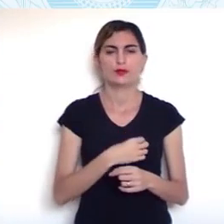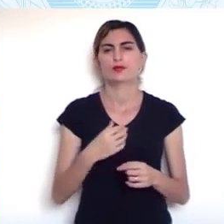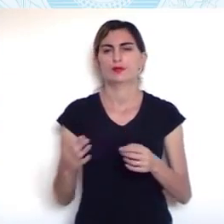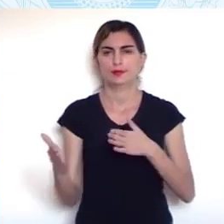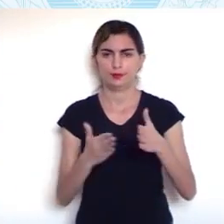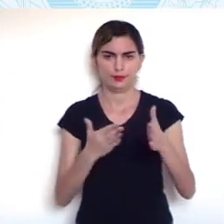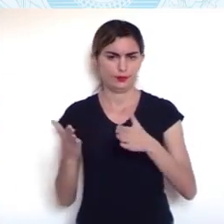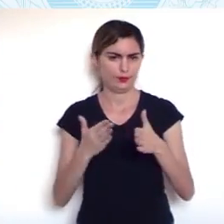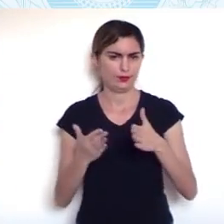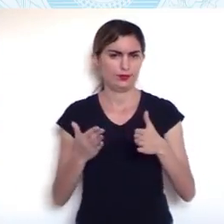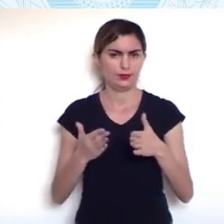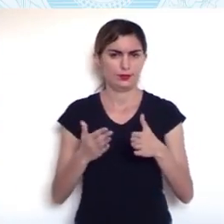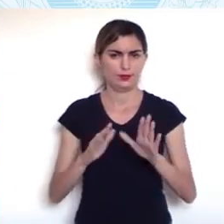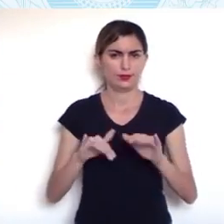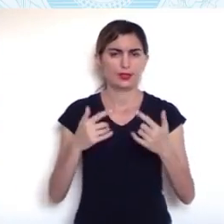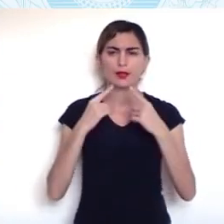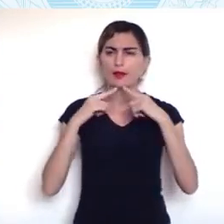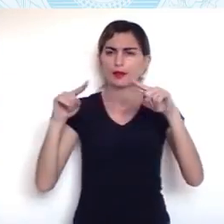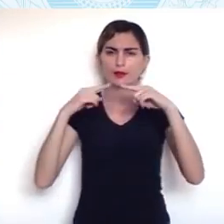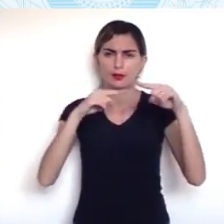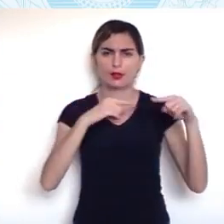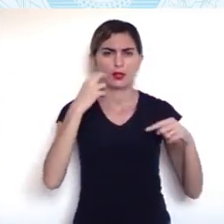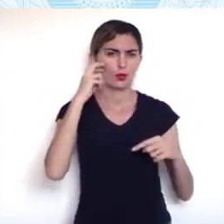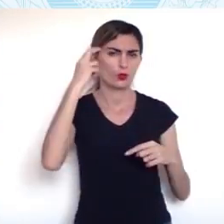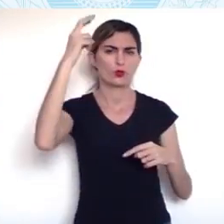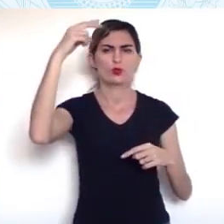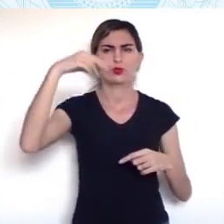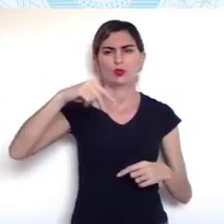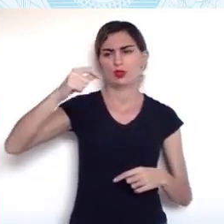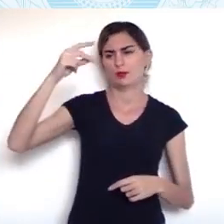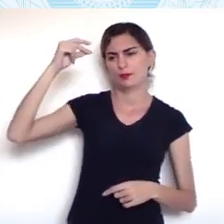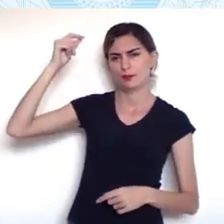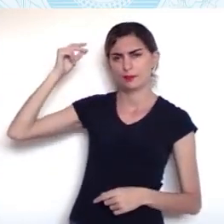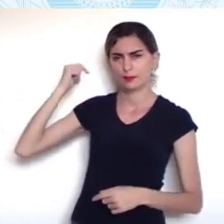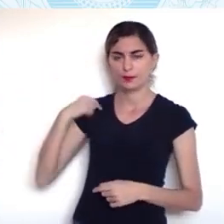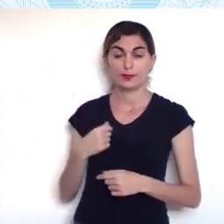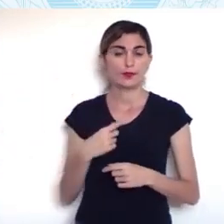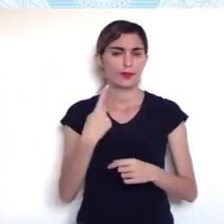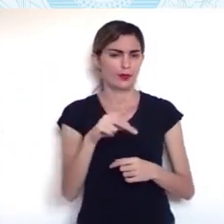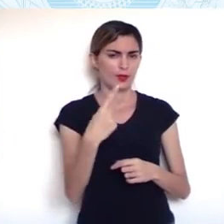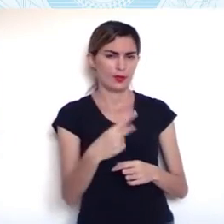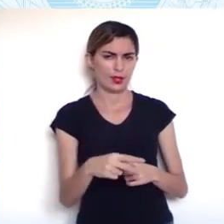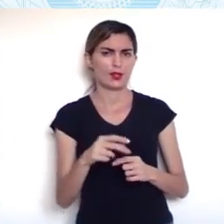sob a Renascença, criticavam a cultura medieval,